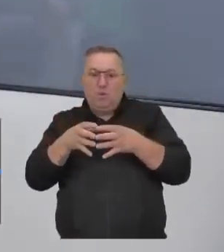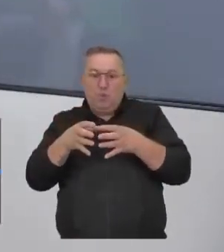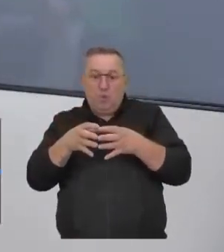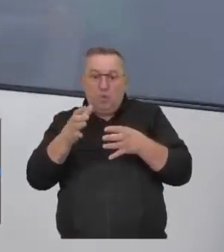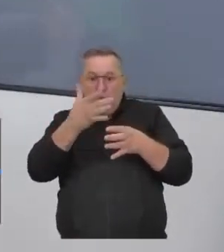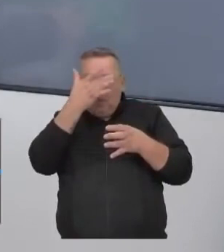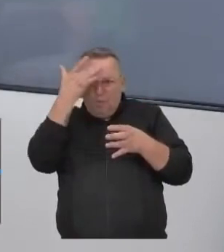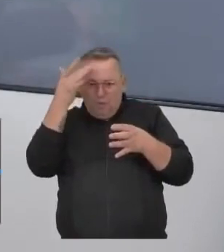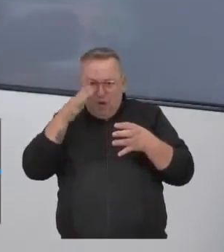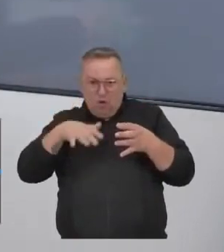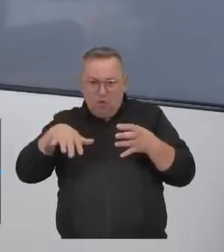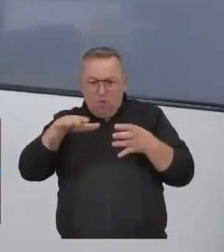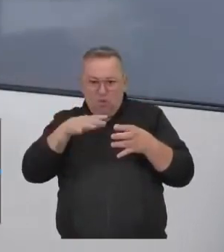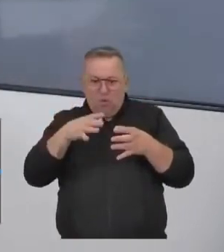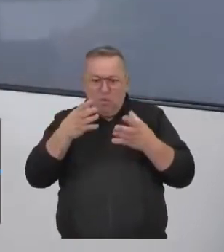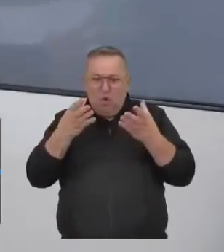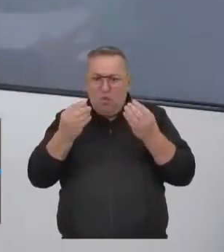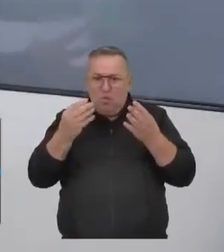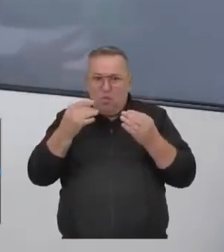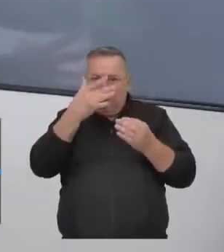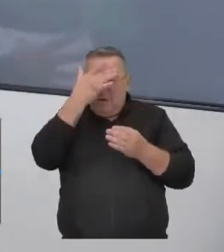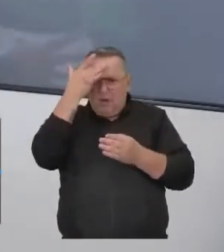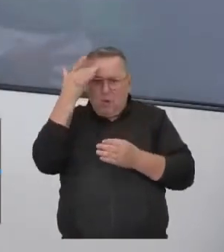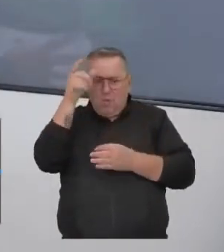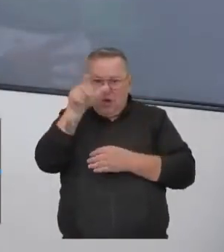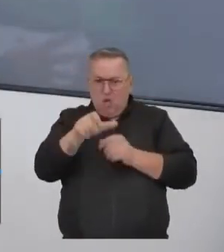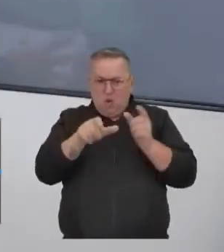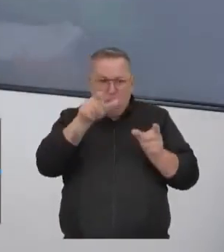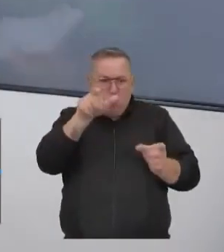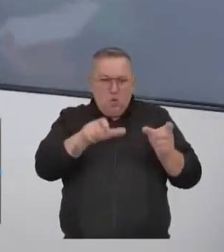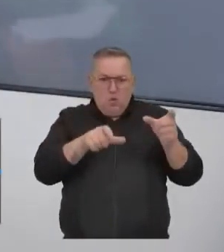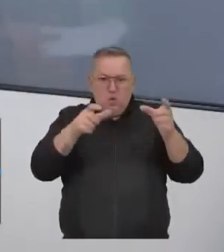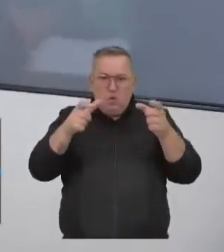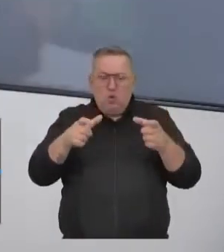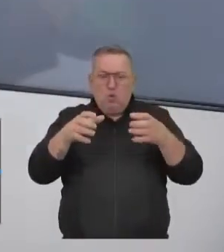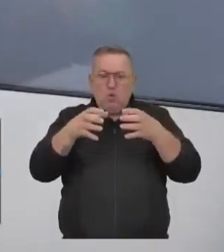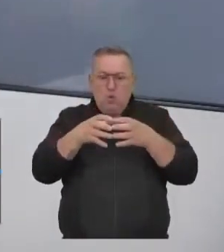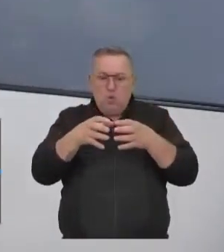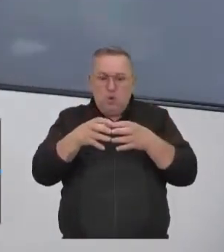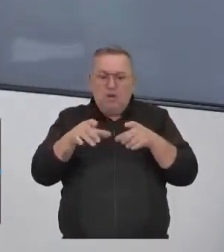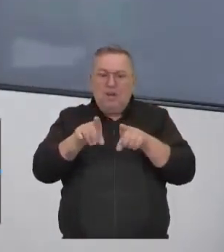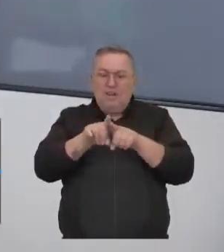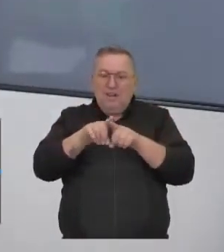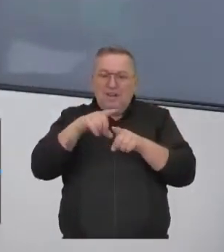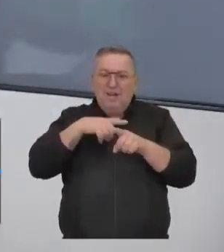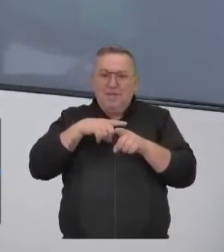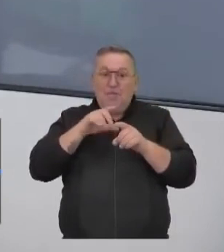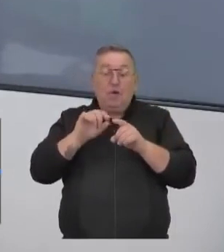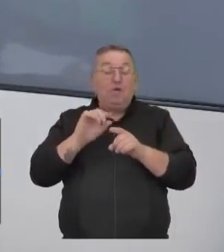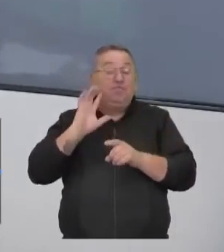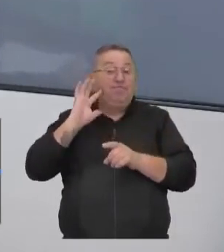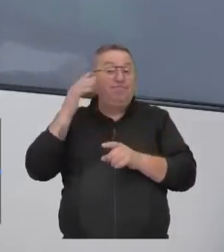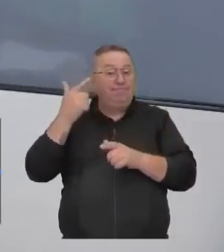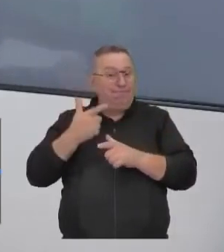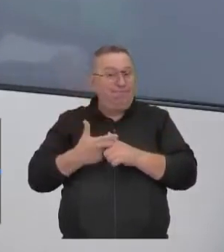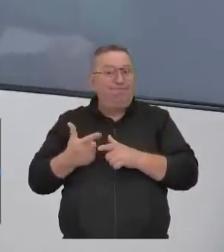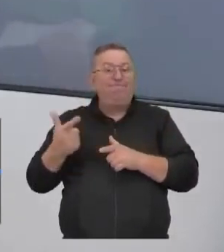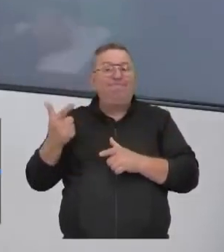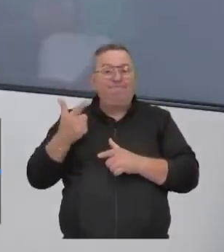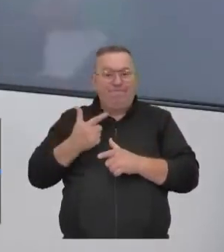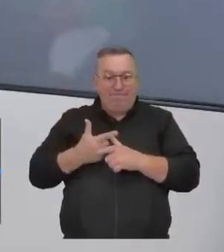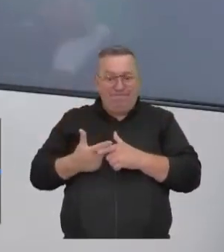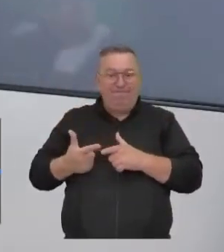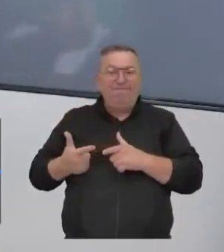pessoas, um grupo de muitos seres humanos em um lugar, nós temos alguns problemas que precisam ser resolvidos.